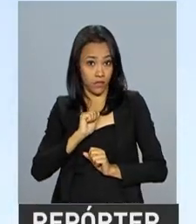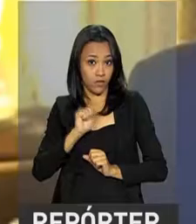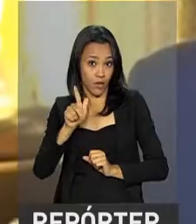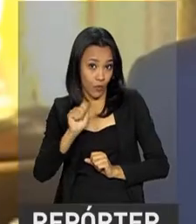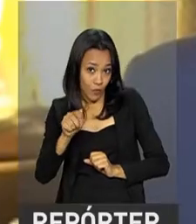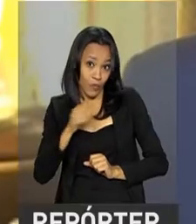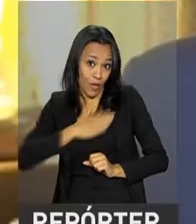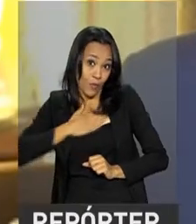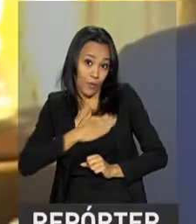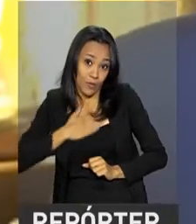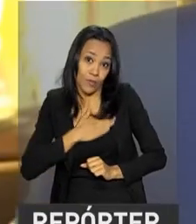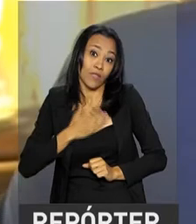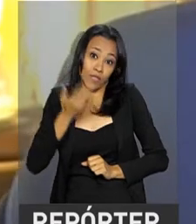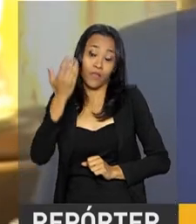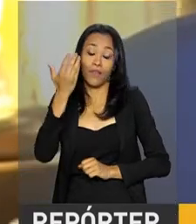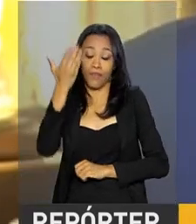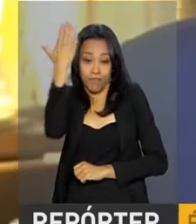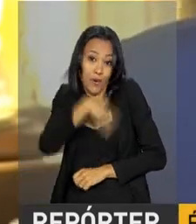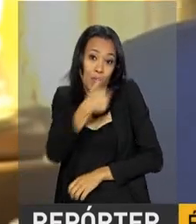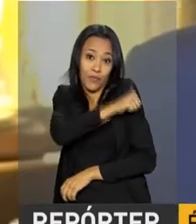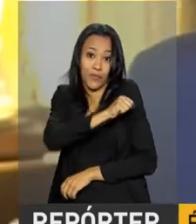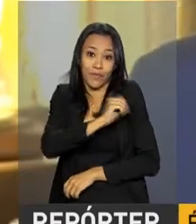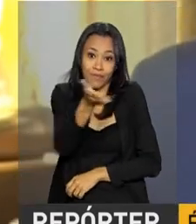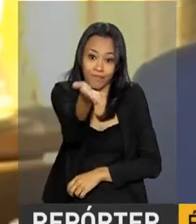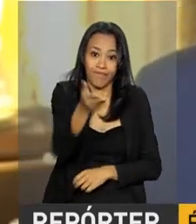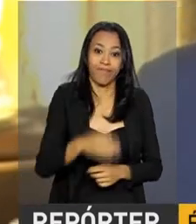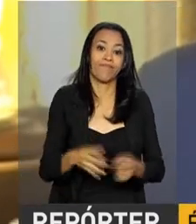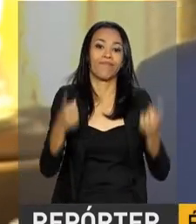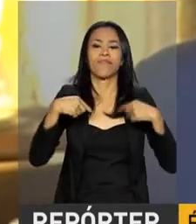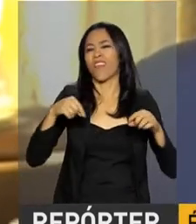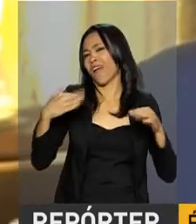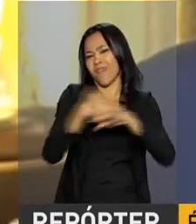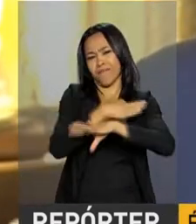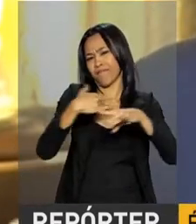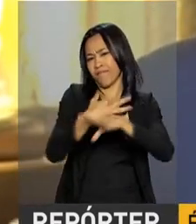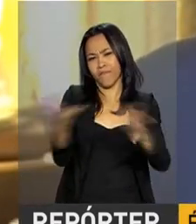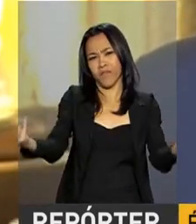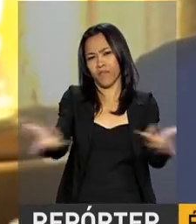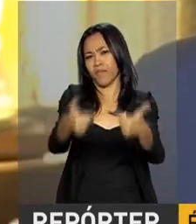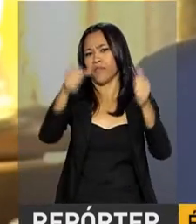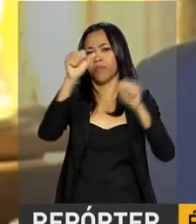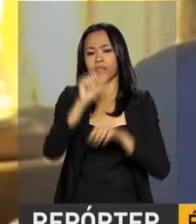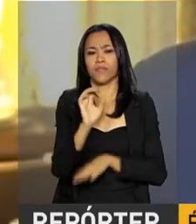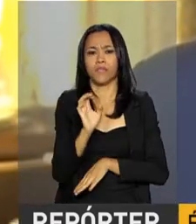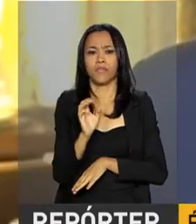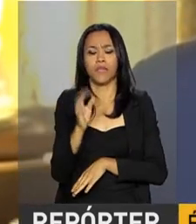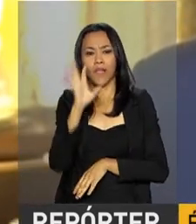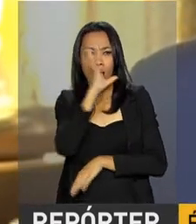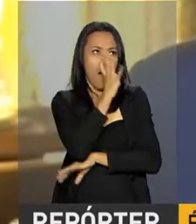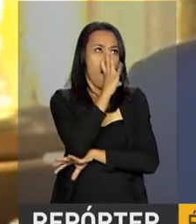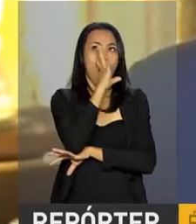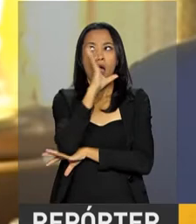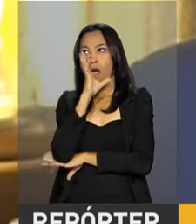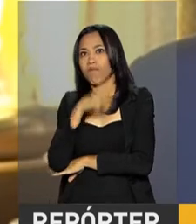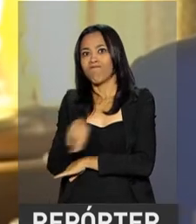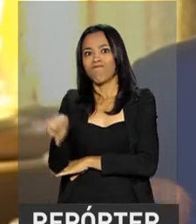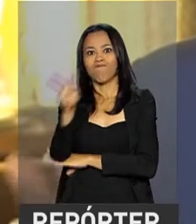recuperação. A impressão que todos aqui nos deixam é que essa cidade é maravilhosa, realmente. Eles ficam encantados com o que veem.